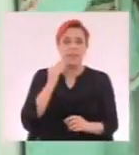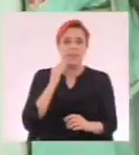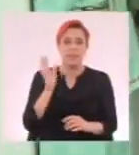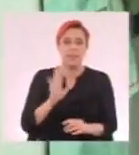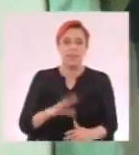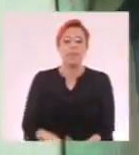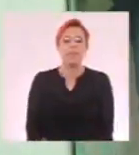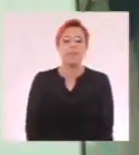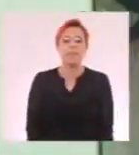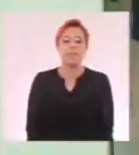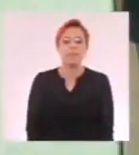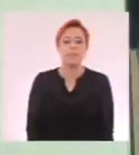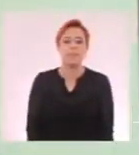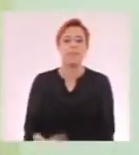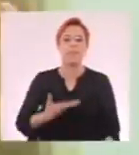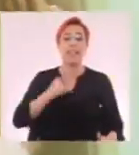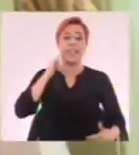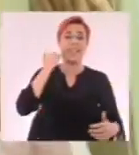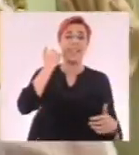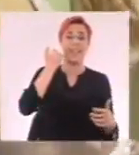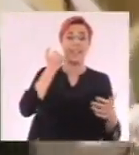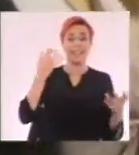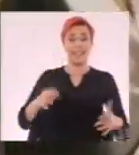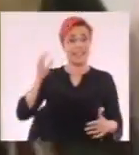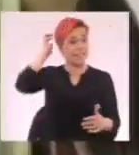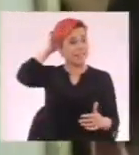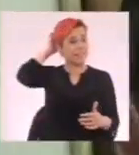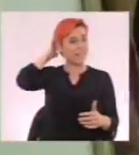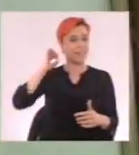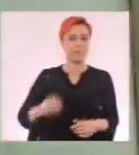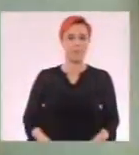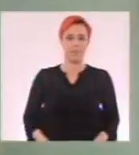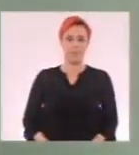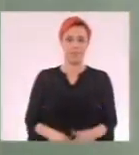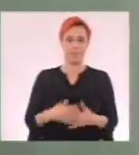vá. Beijão. Diana, Diana.